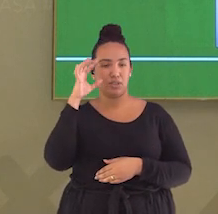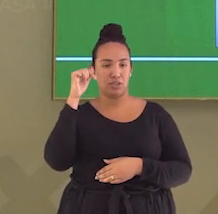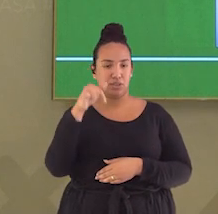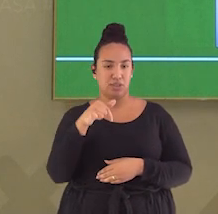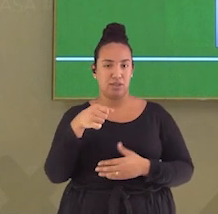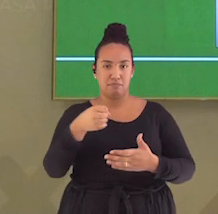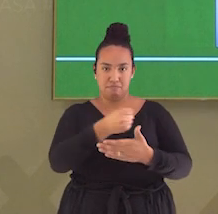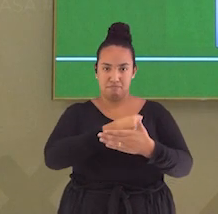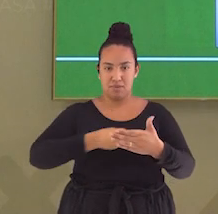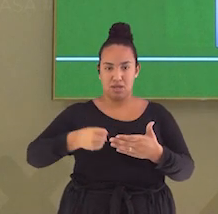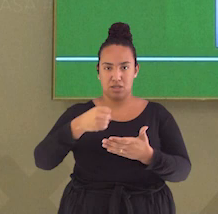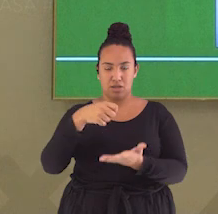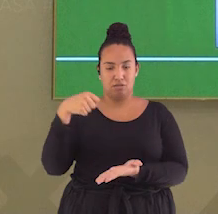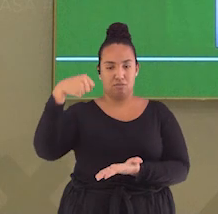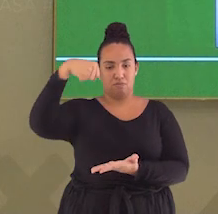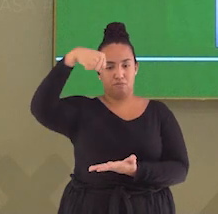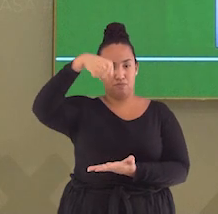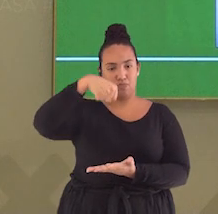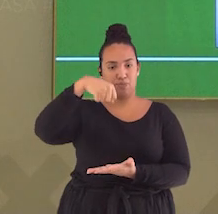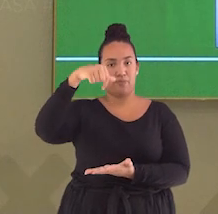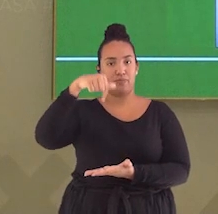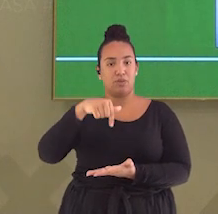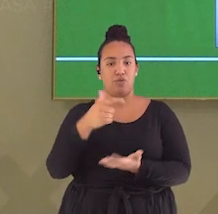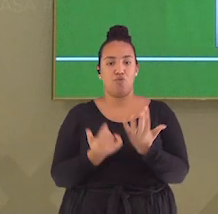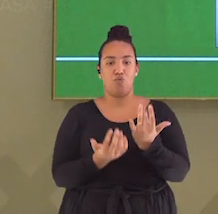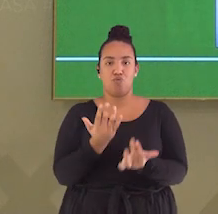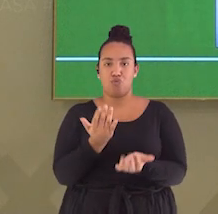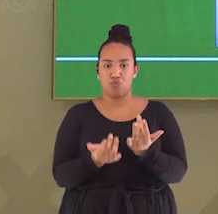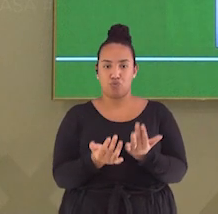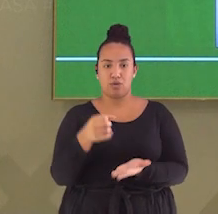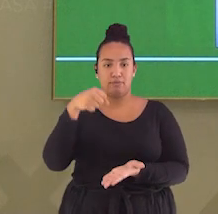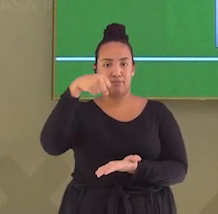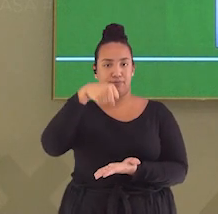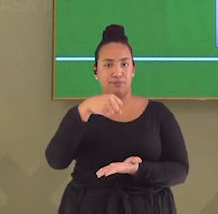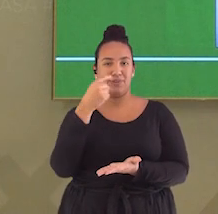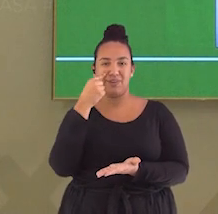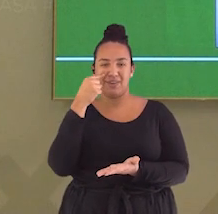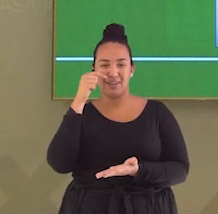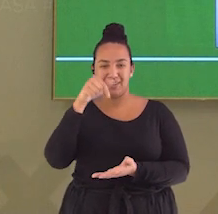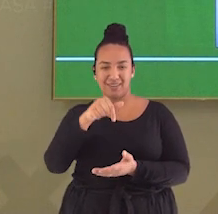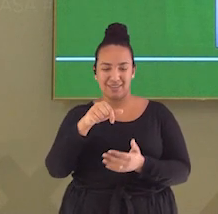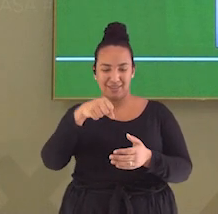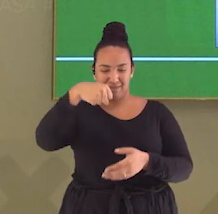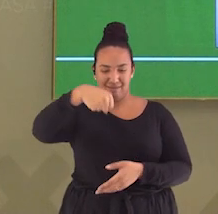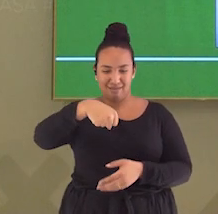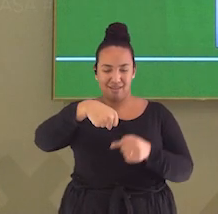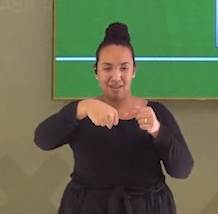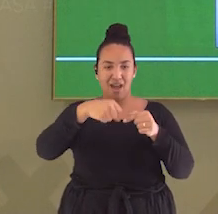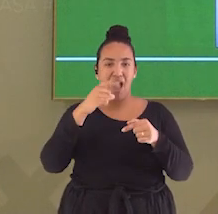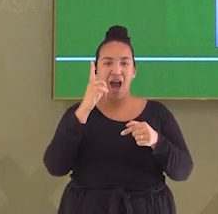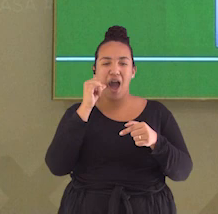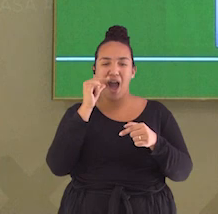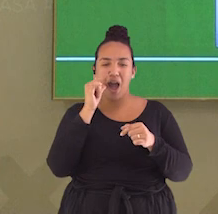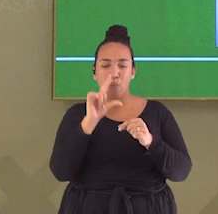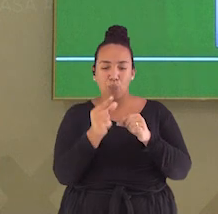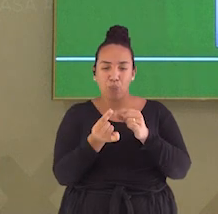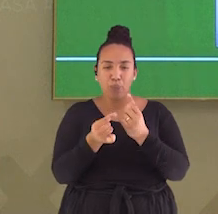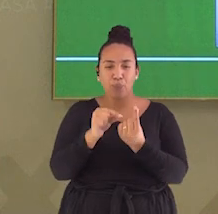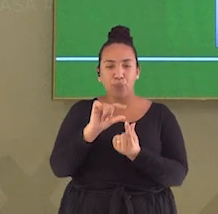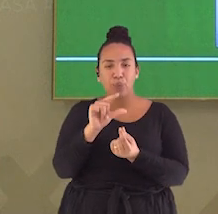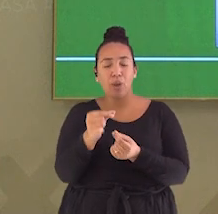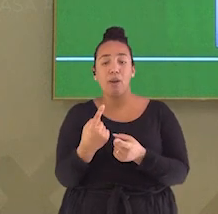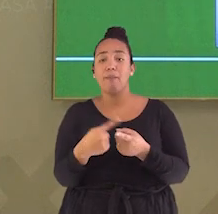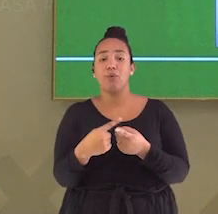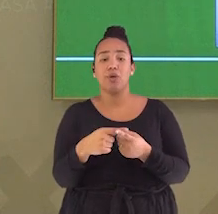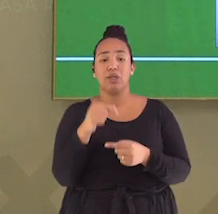alimento fervendo. Vai formar gotas de água na tampa da panela. Isso ocorre porque é a mudança